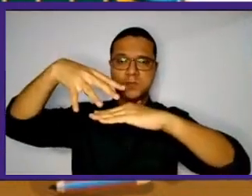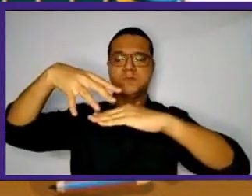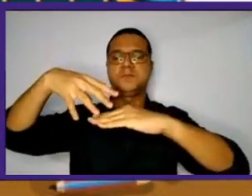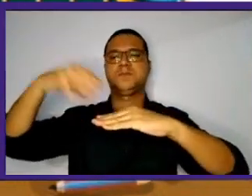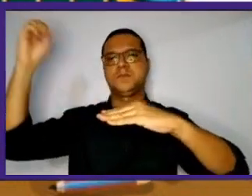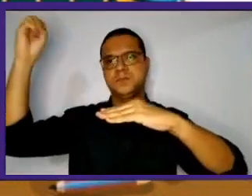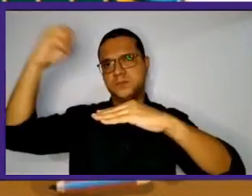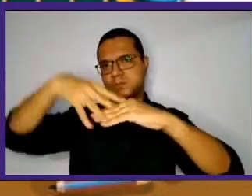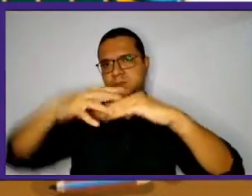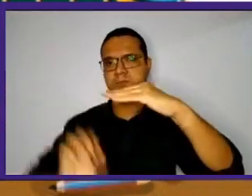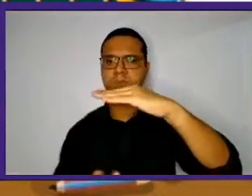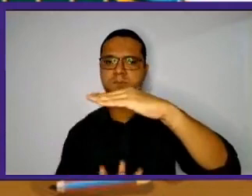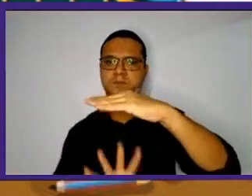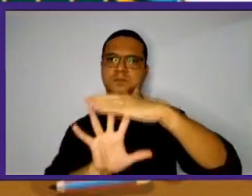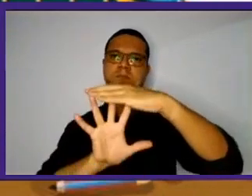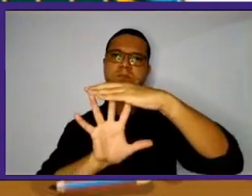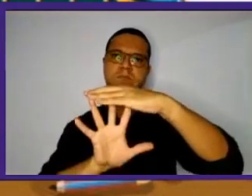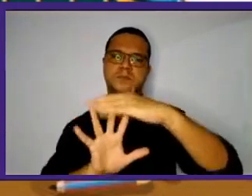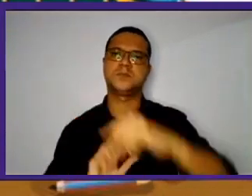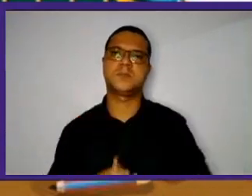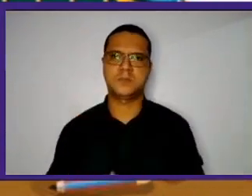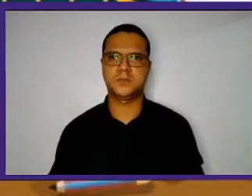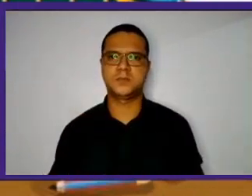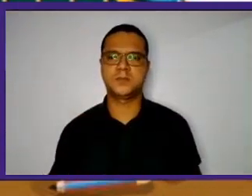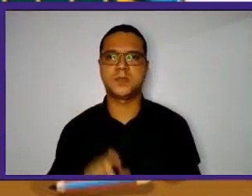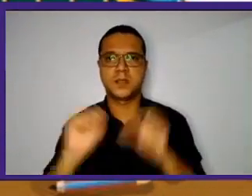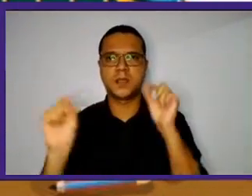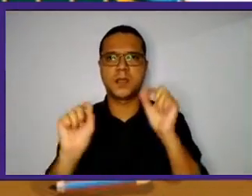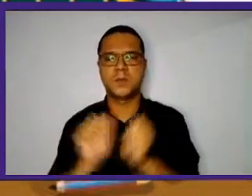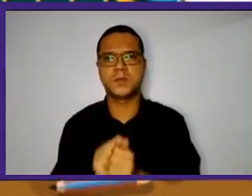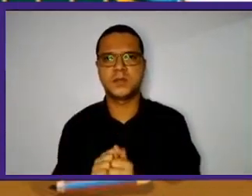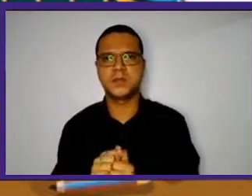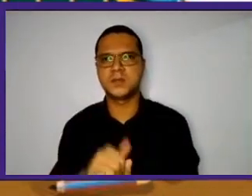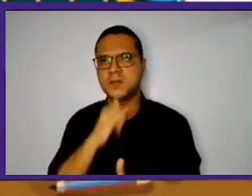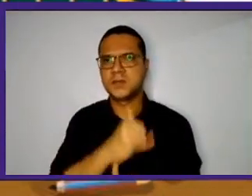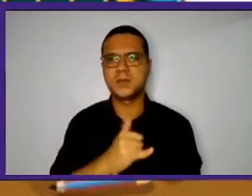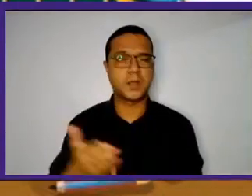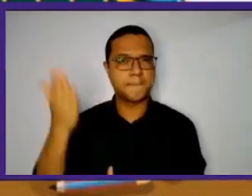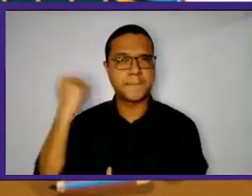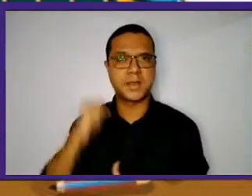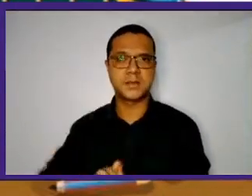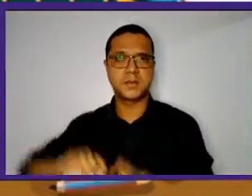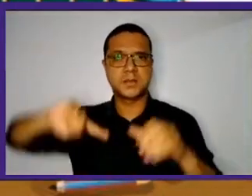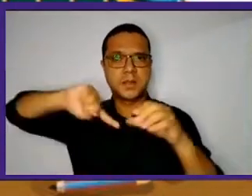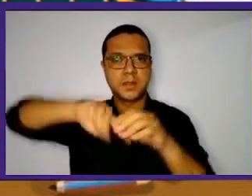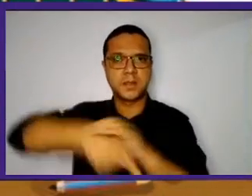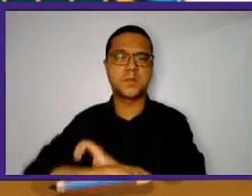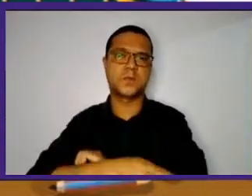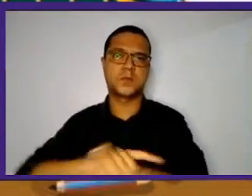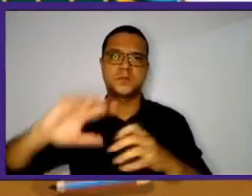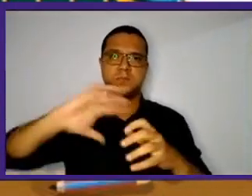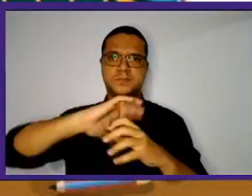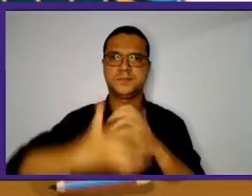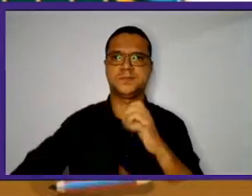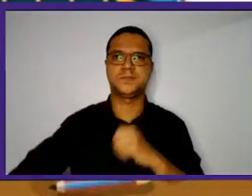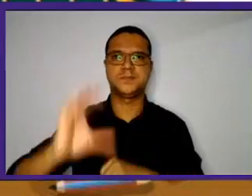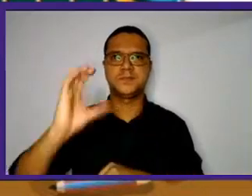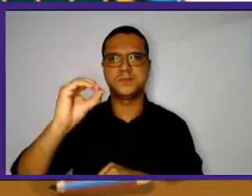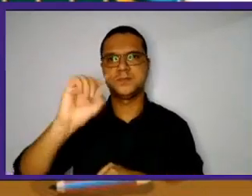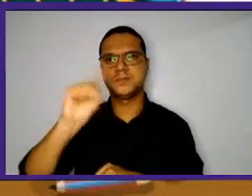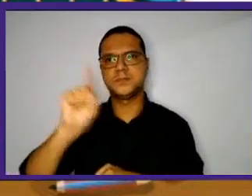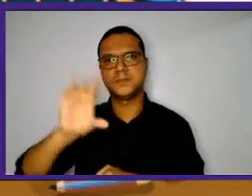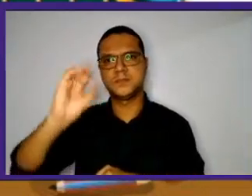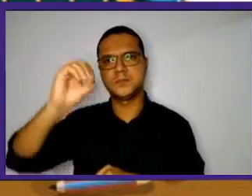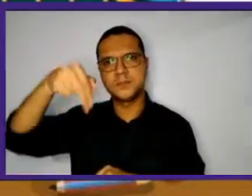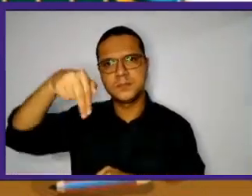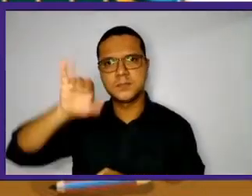a quantidade de luz solar que sai. É o que eles chamavam lá no passado de buraco na camada de ozônio. Está entrando